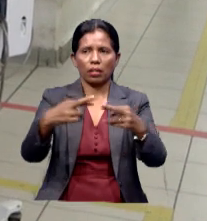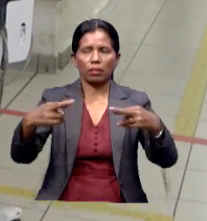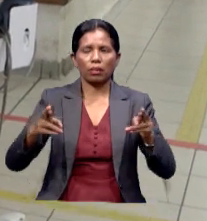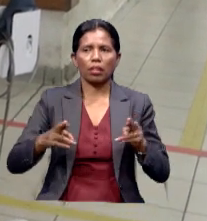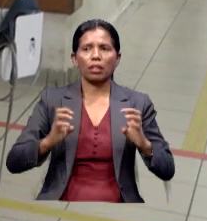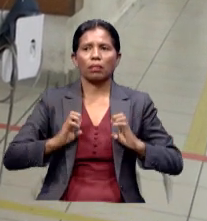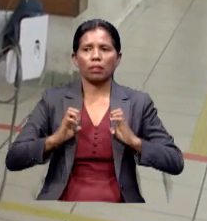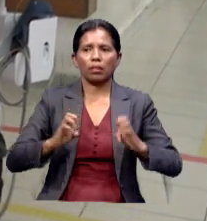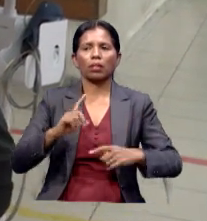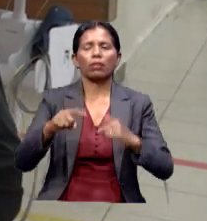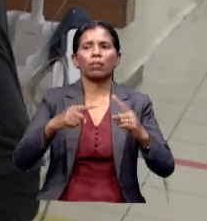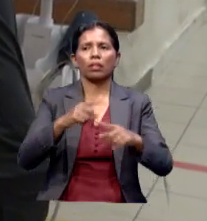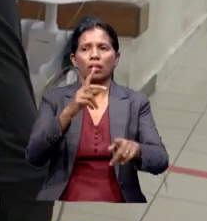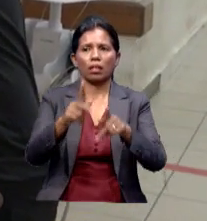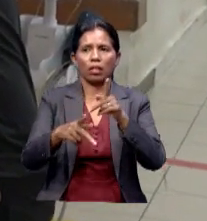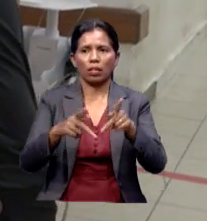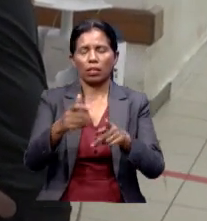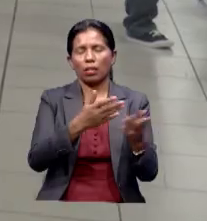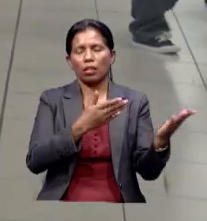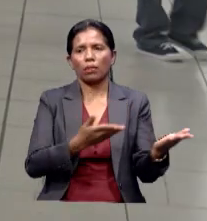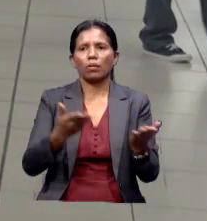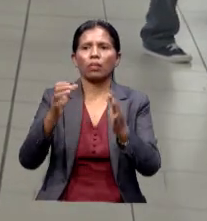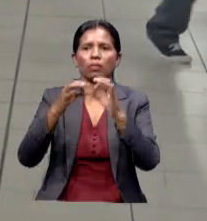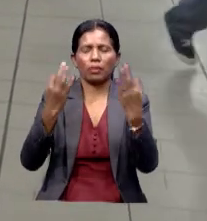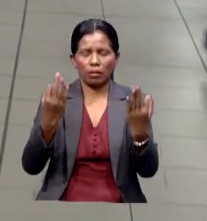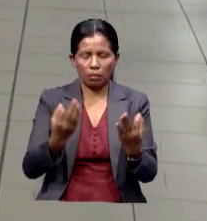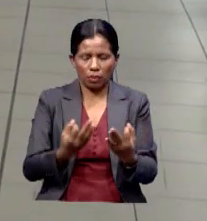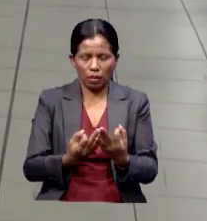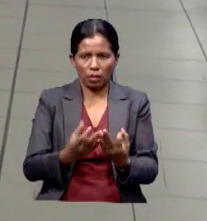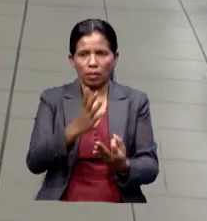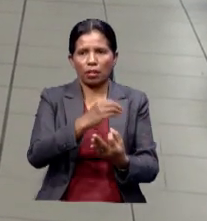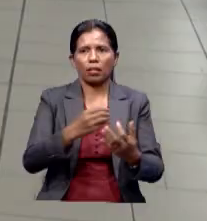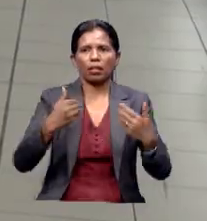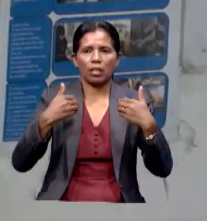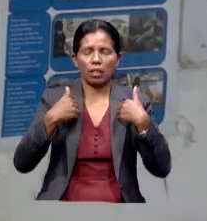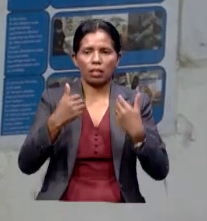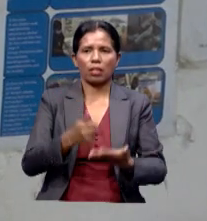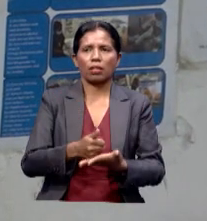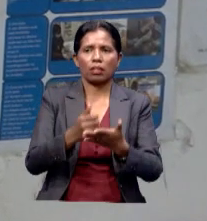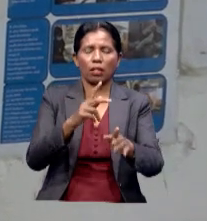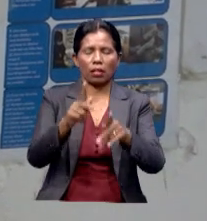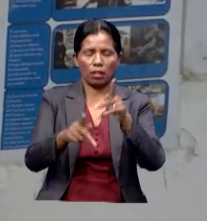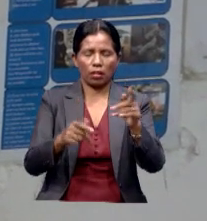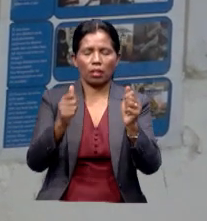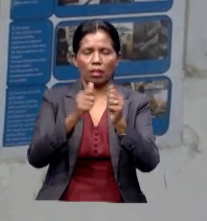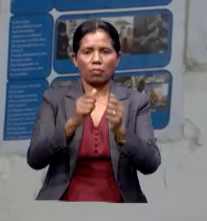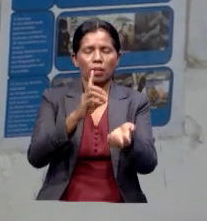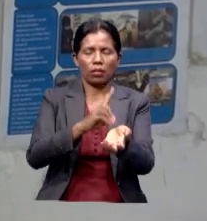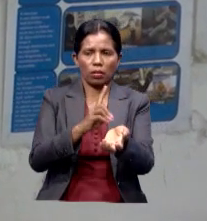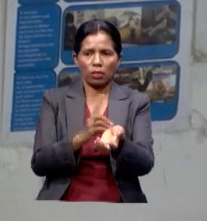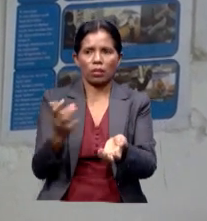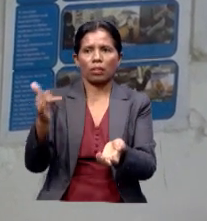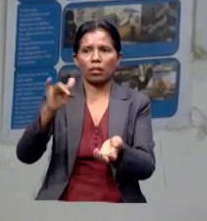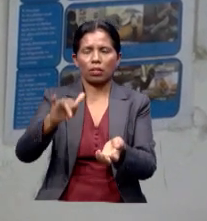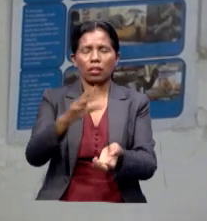nacional wanhira sidadão balu lori familia bahalo tratamento mostu desentendimento entre sidadão ne ho pessoal saúde sira ya